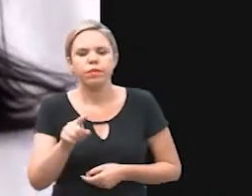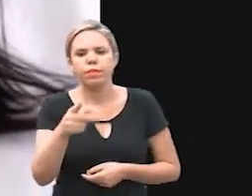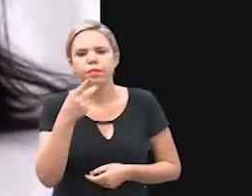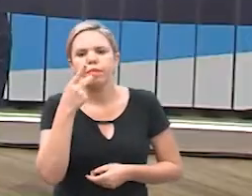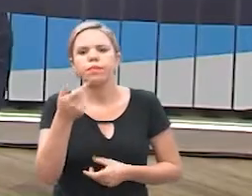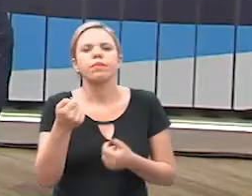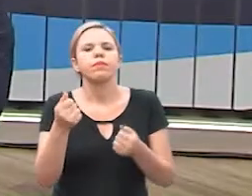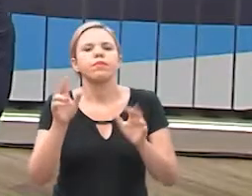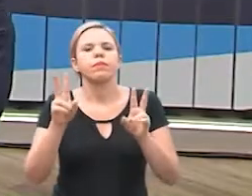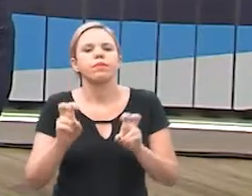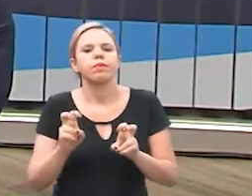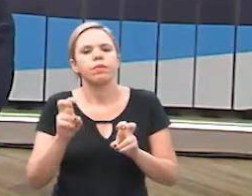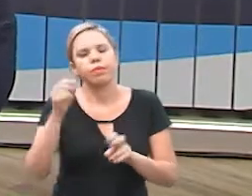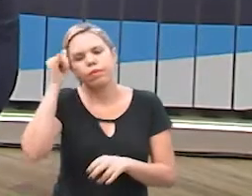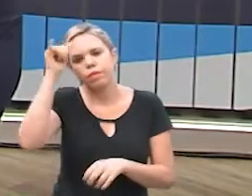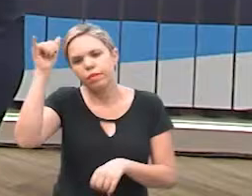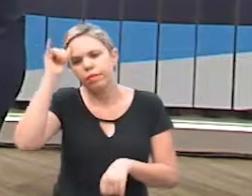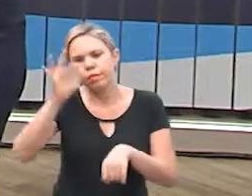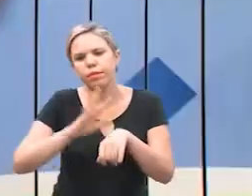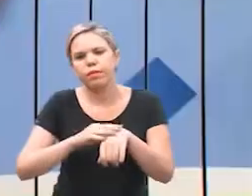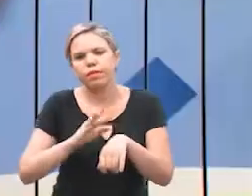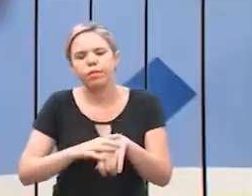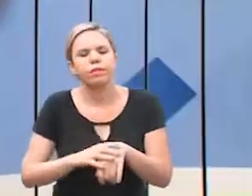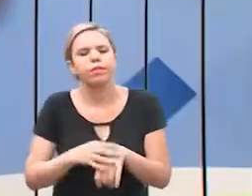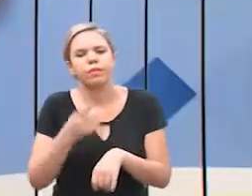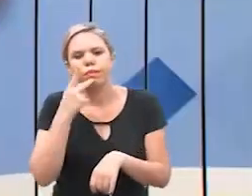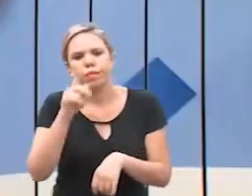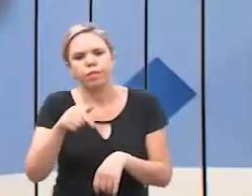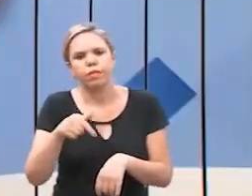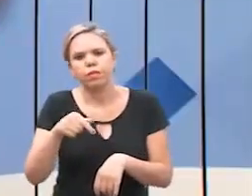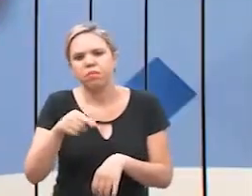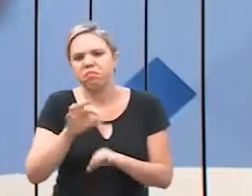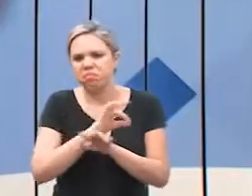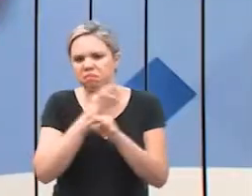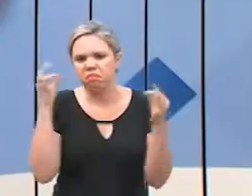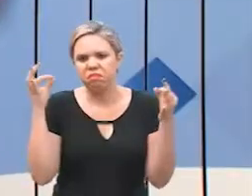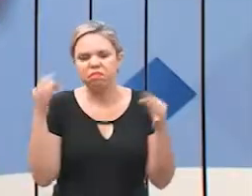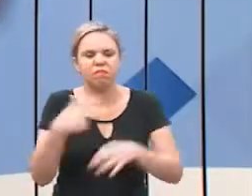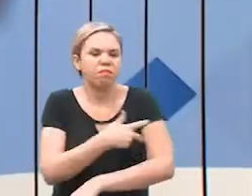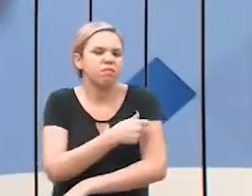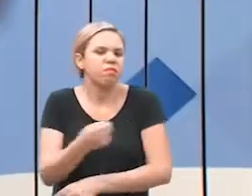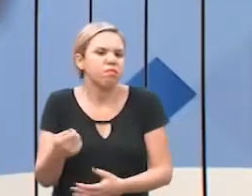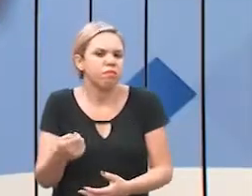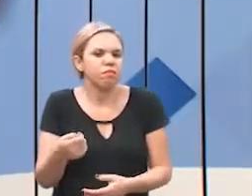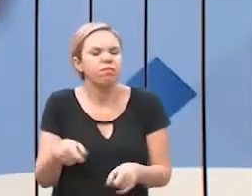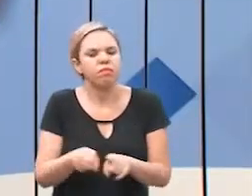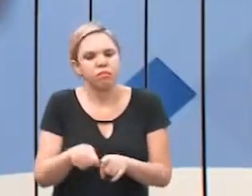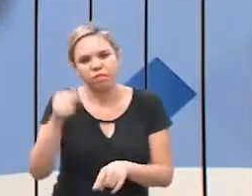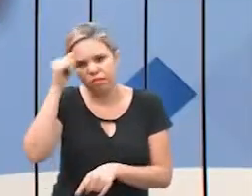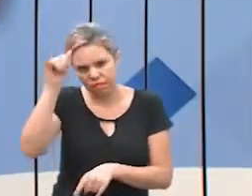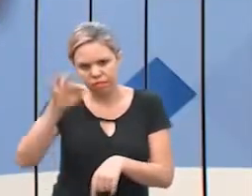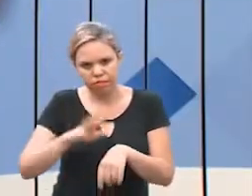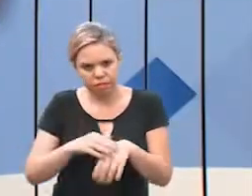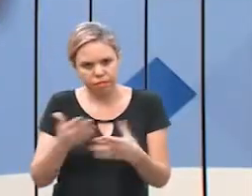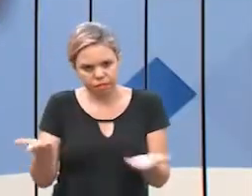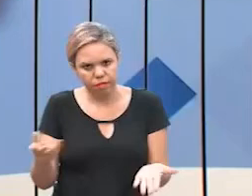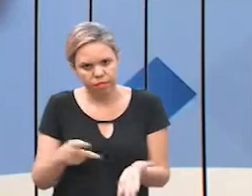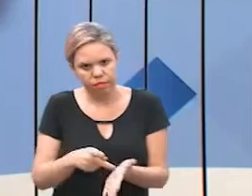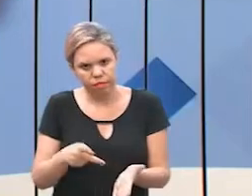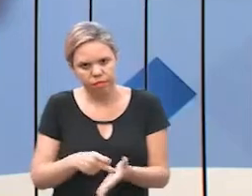falou um pouquinho sobre a prevenção de doenças, gente. Ela falou que é uma joia e é uma vacina. E ele previne mesmo doenças,